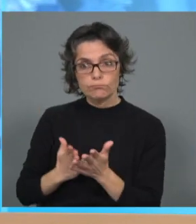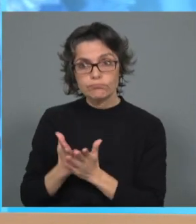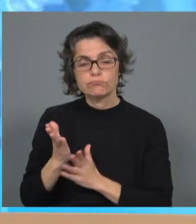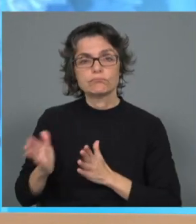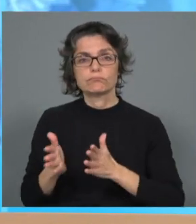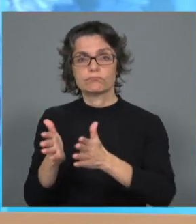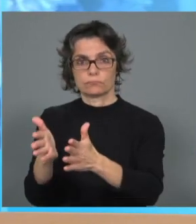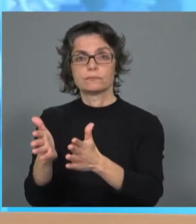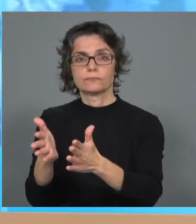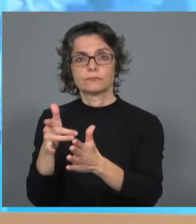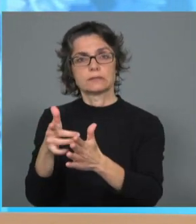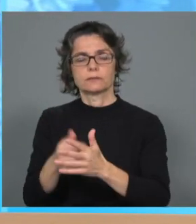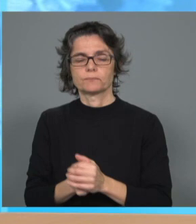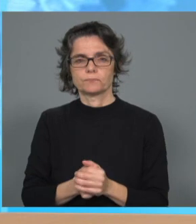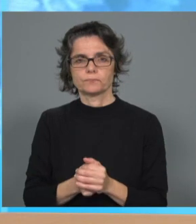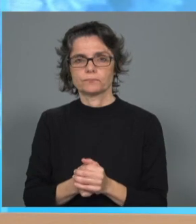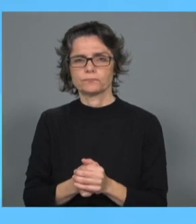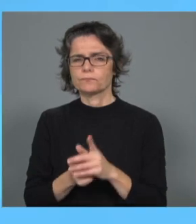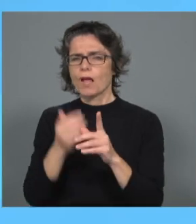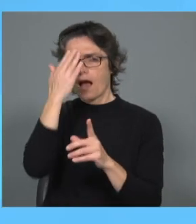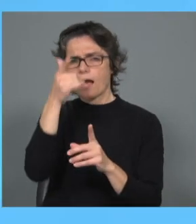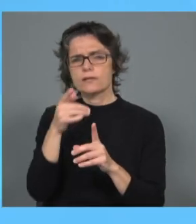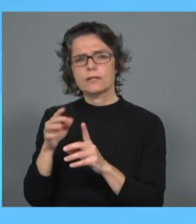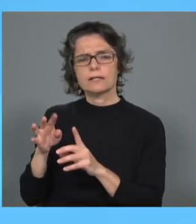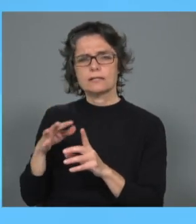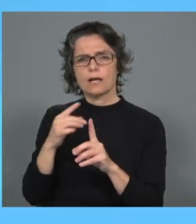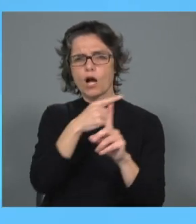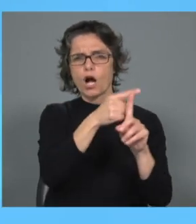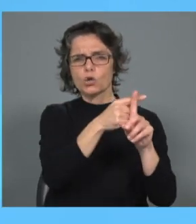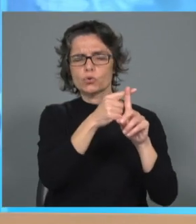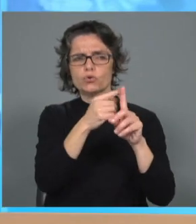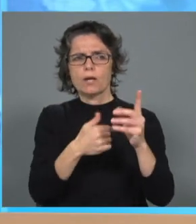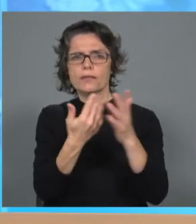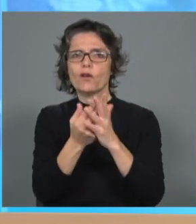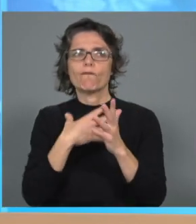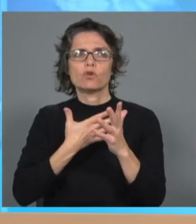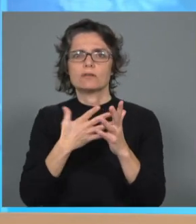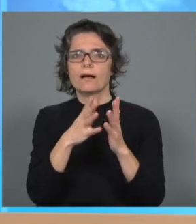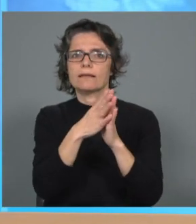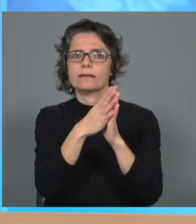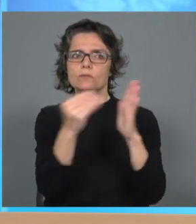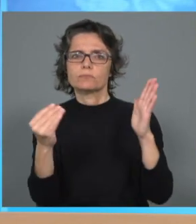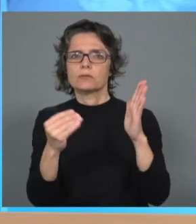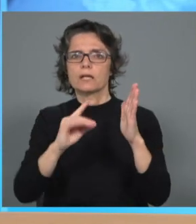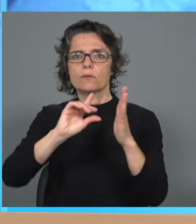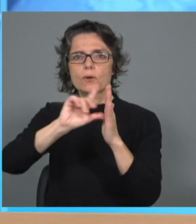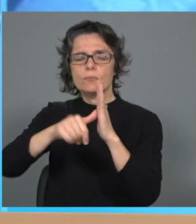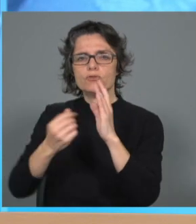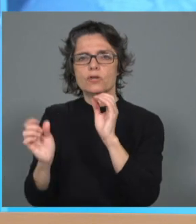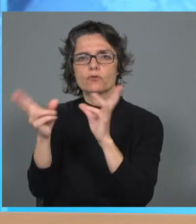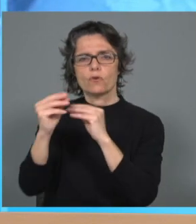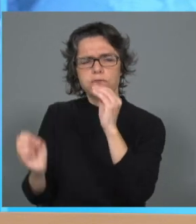fazer isso. Aliás, a peregrinação permitiu que novos projetos surgissem? Sim, a peregrinação permitiu. Primeiro,